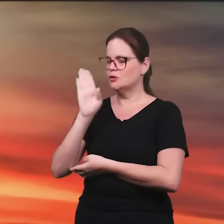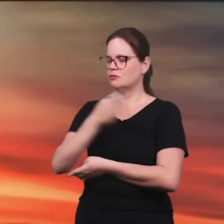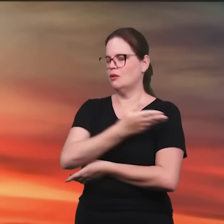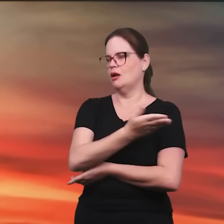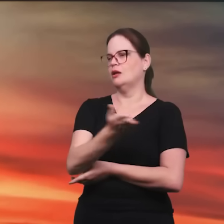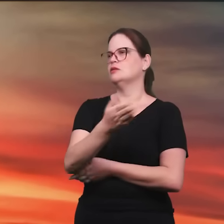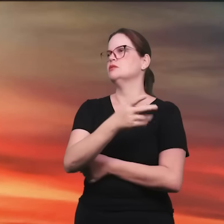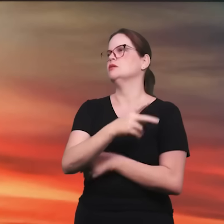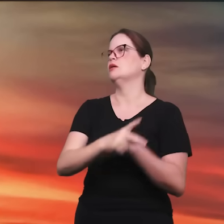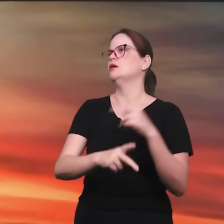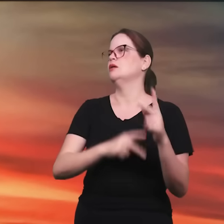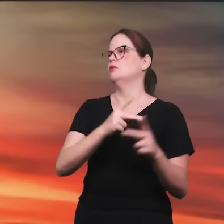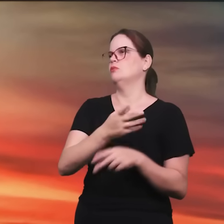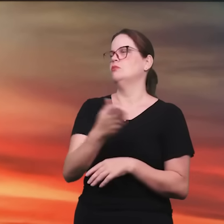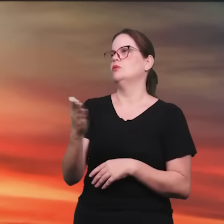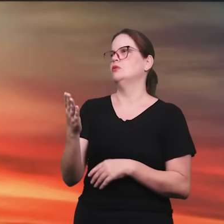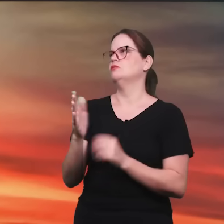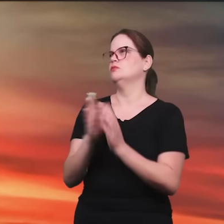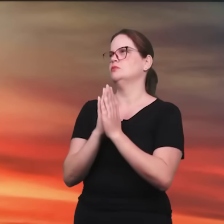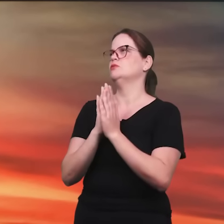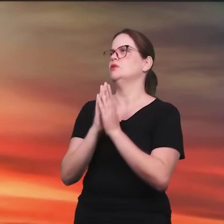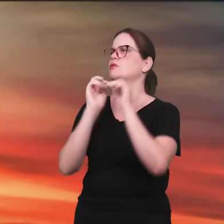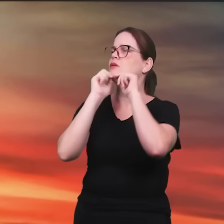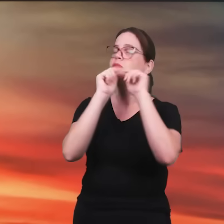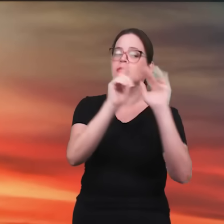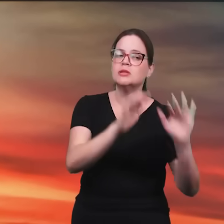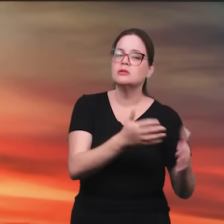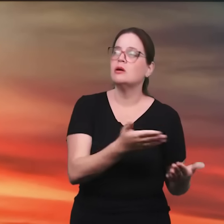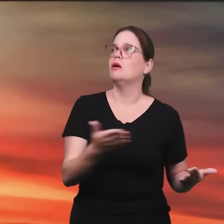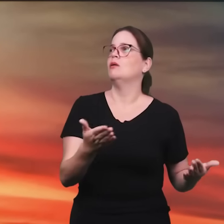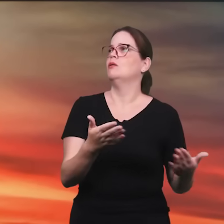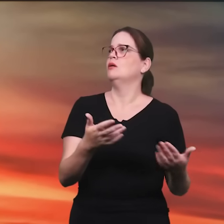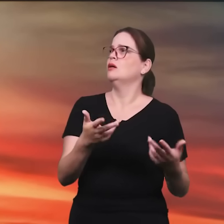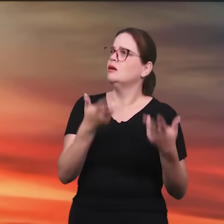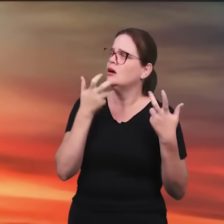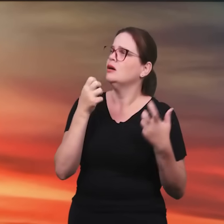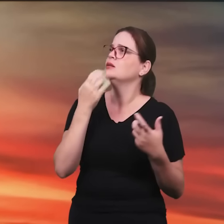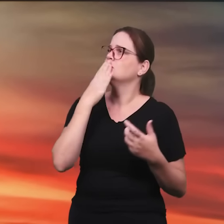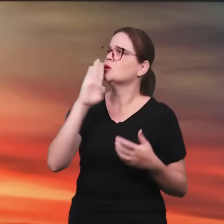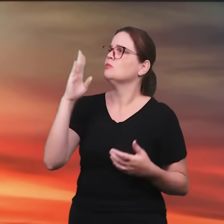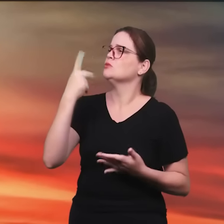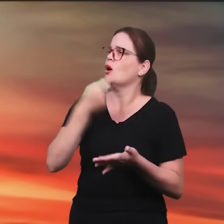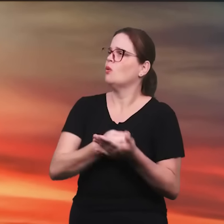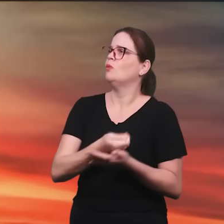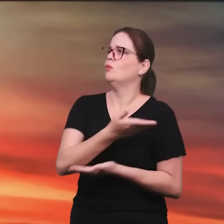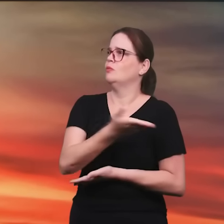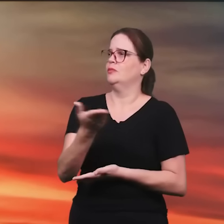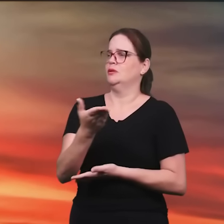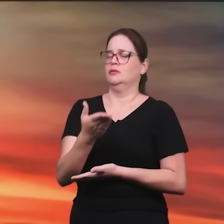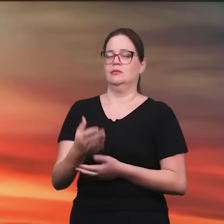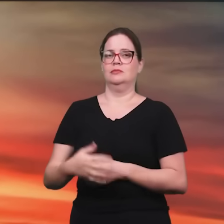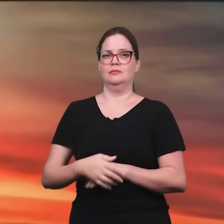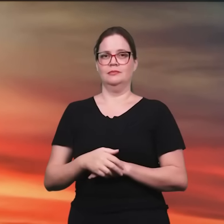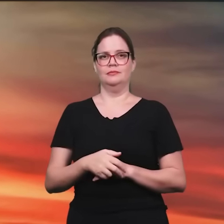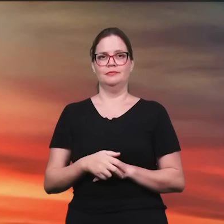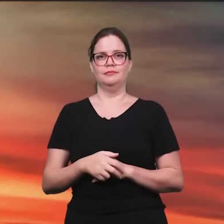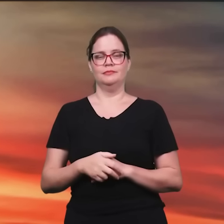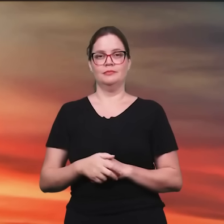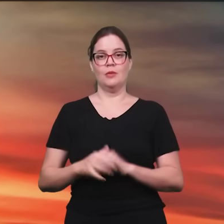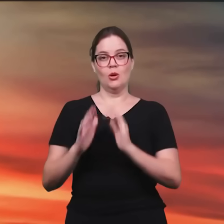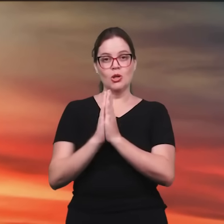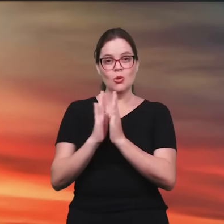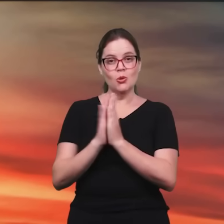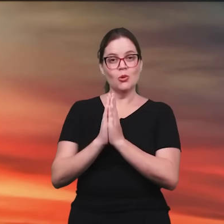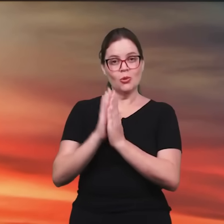povo. Senhor, opera, atende, cumpre a tua promessa.